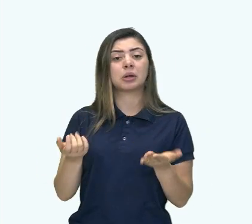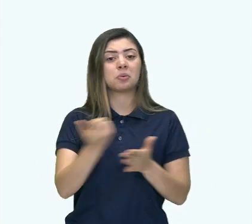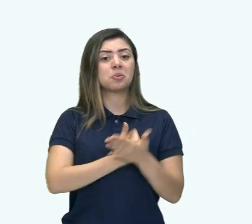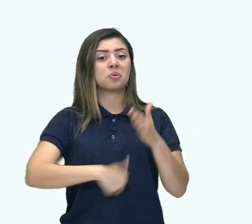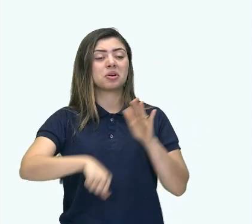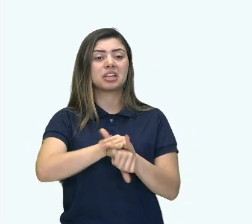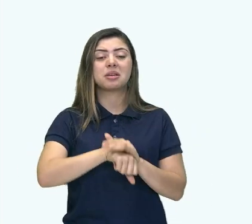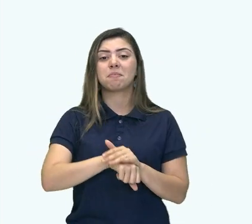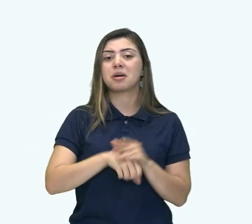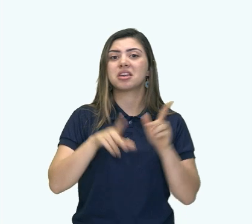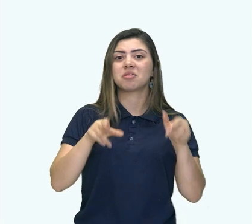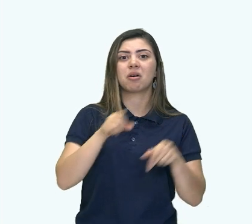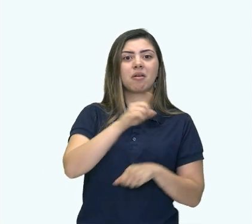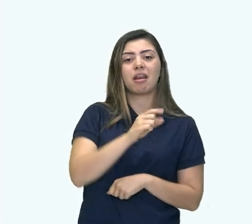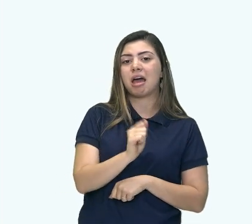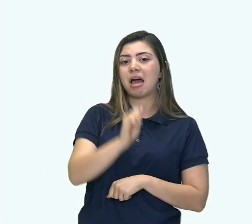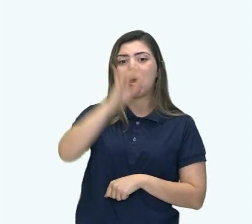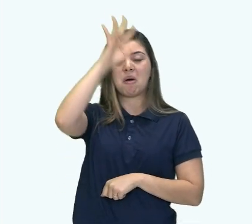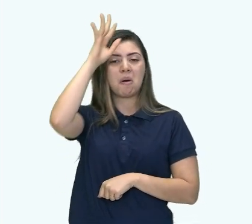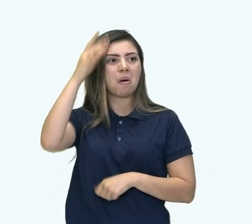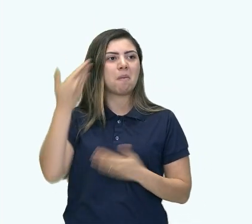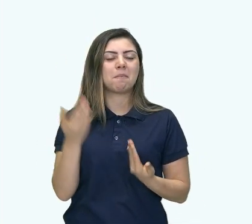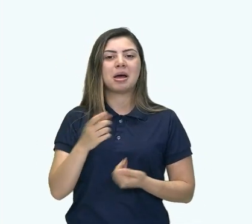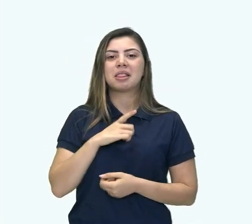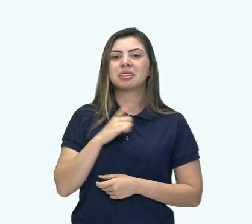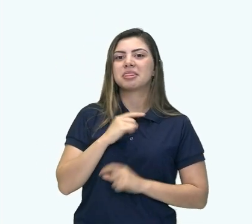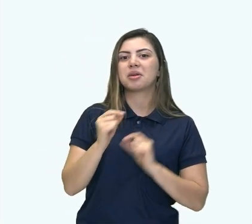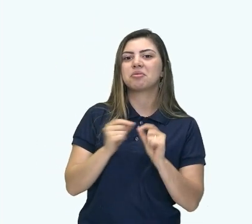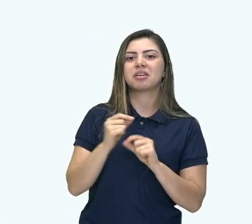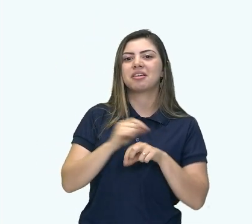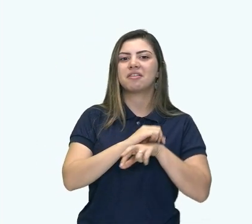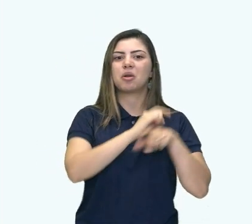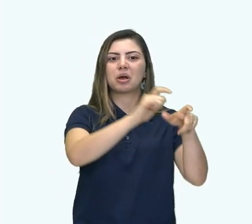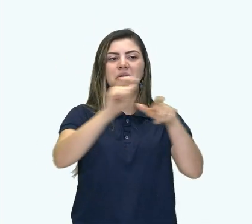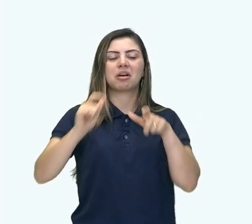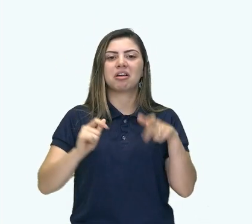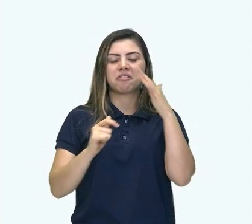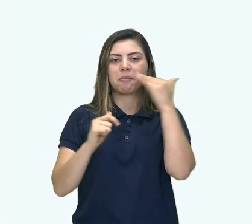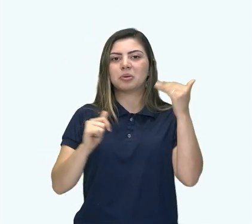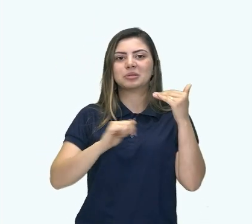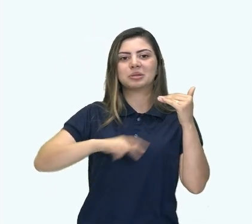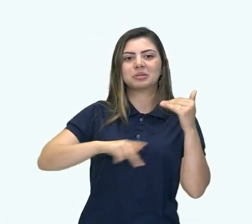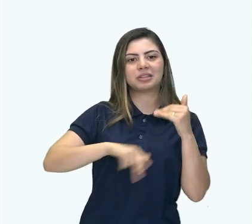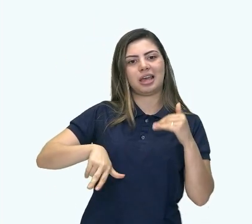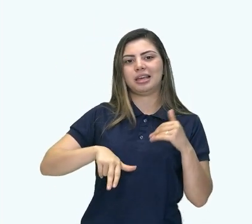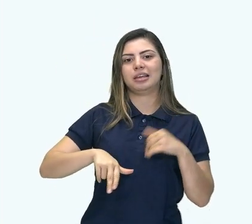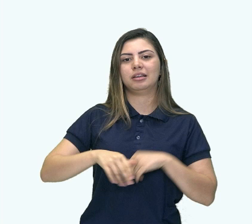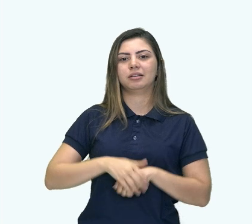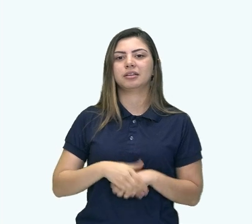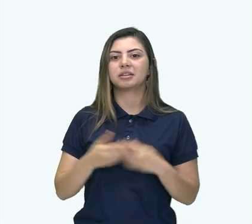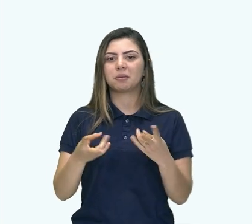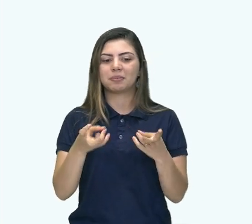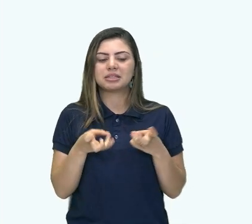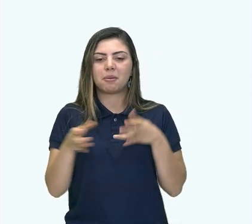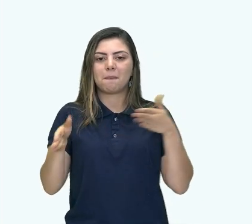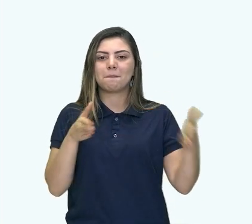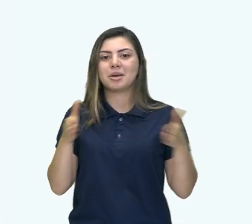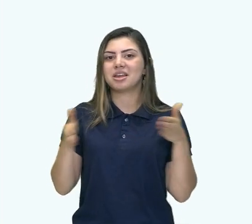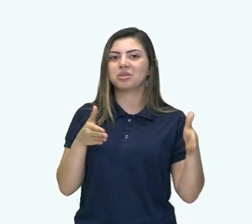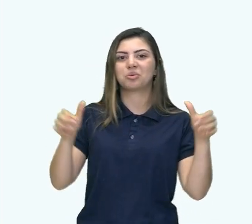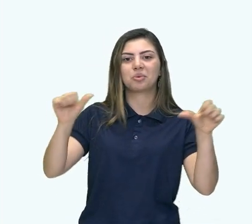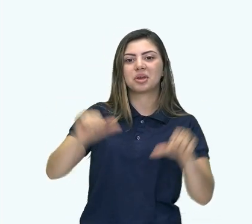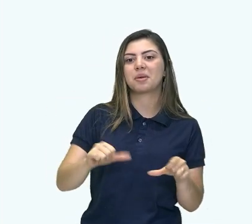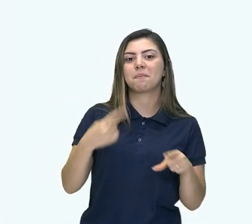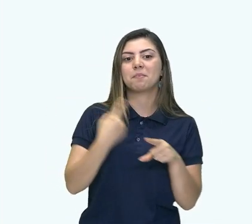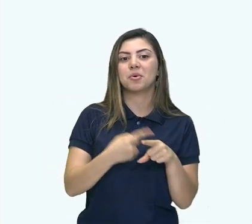em Roma, Paris, Nova York, dizia o editor do jornal. Estamos numa fase ruim. Pera, tá numa fase ruim porque as coisas estão